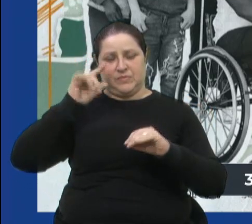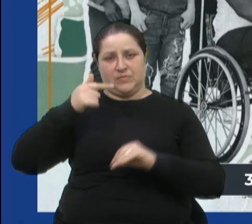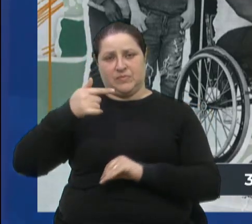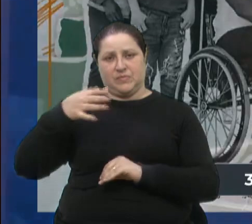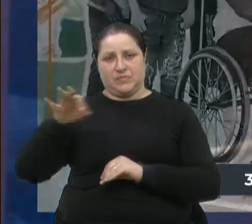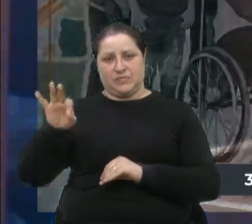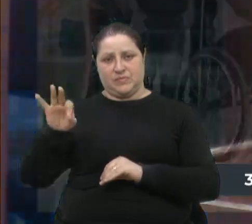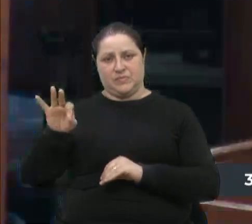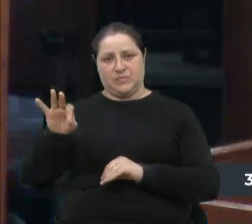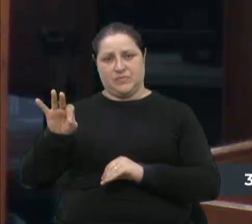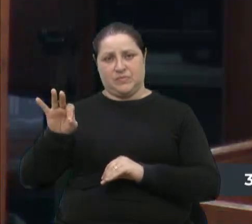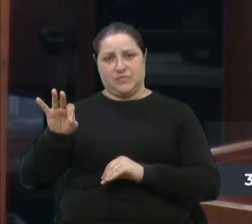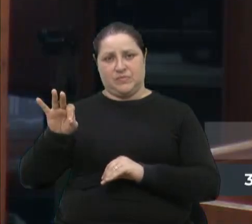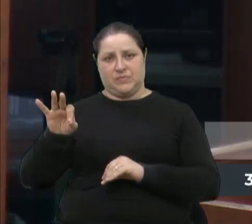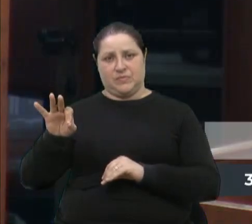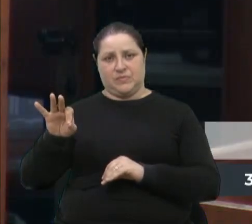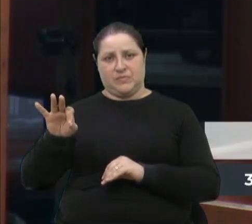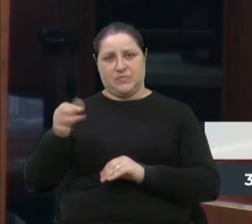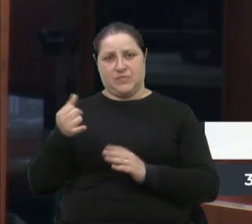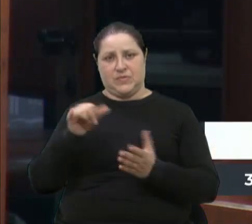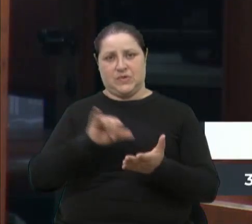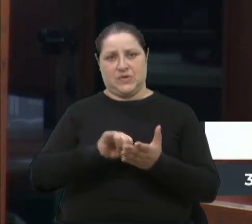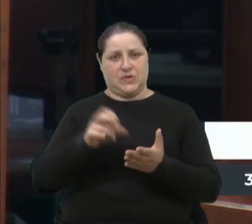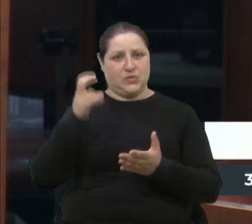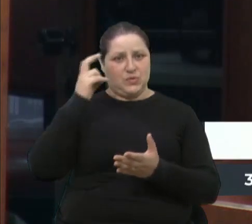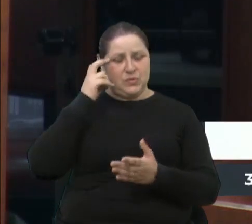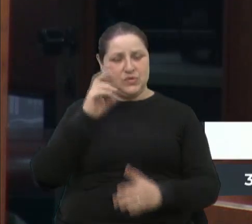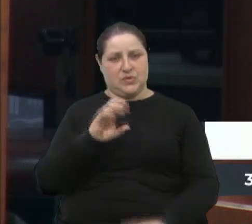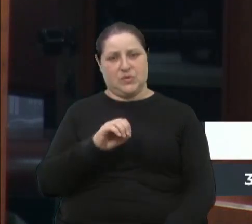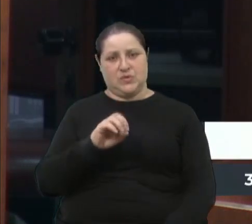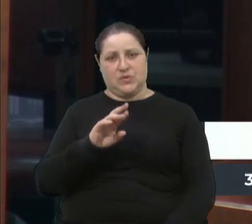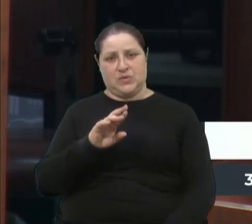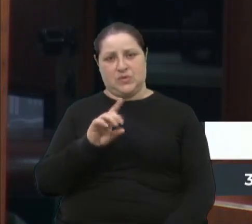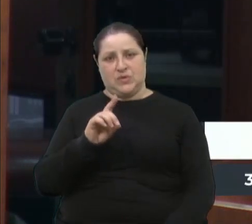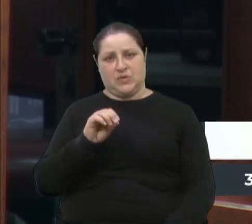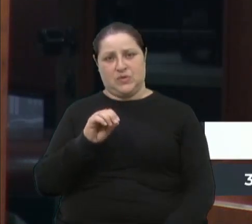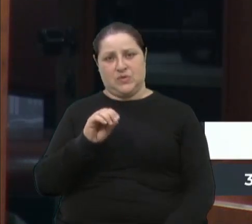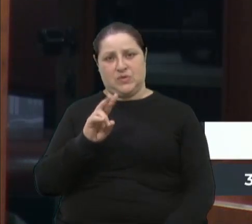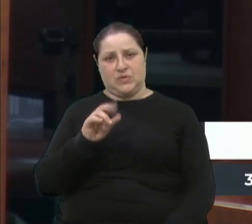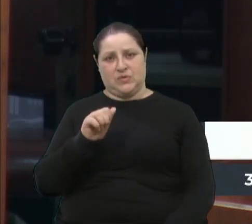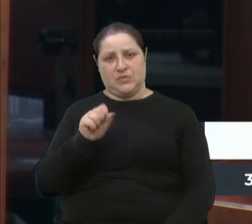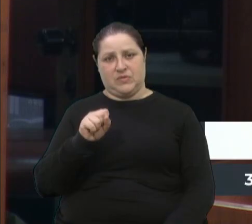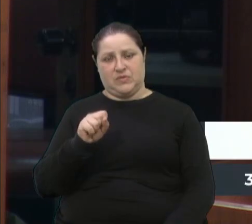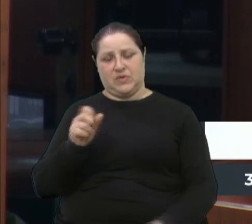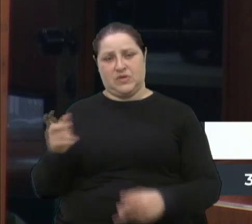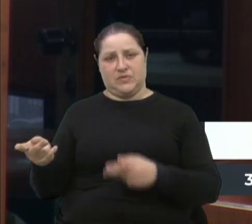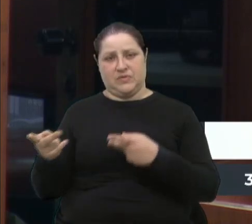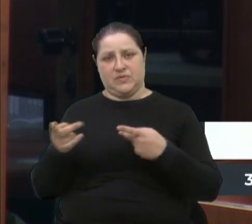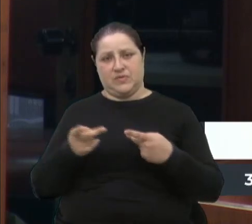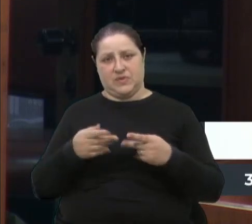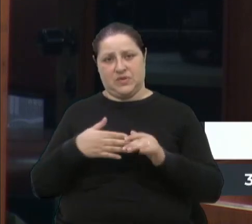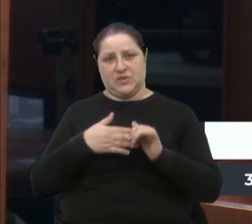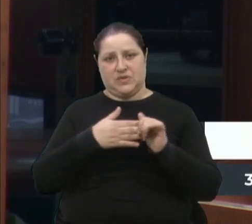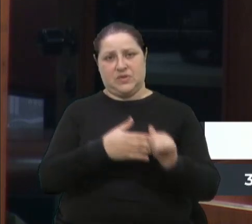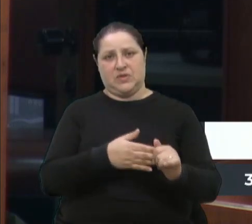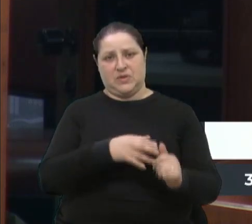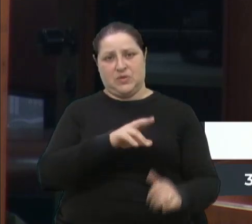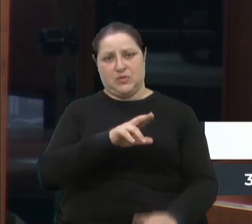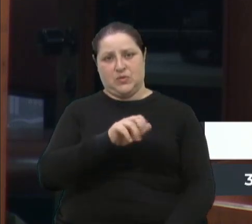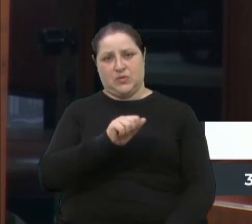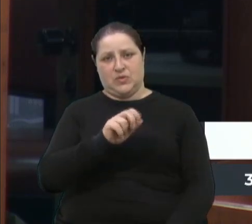Centro de Cultura Ordovás, com visita guiada à exposição UAV,